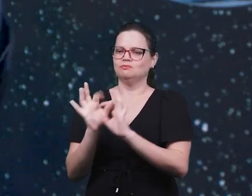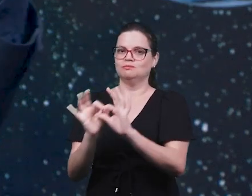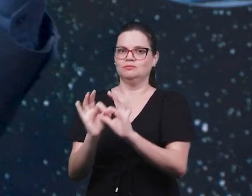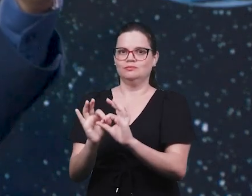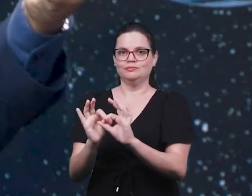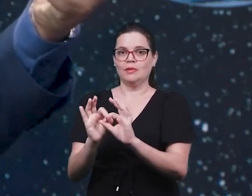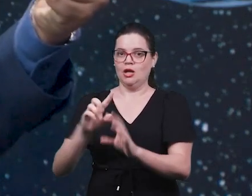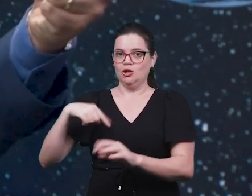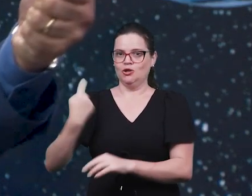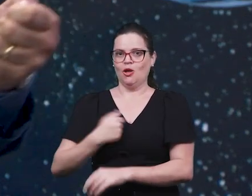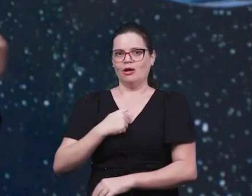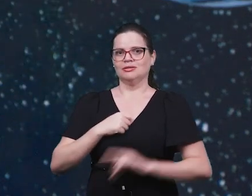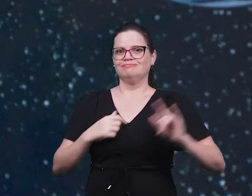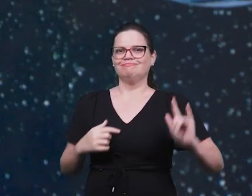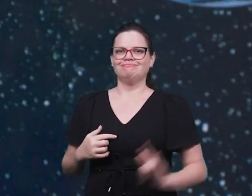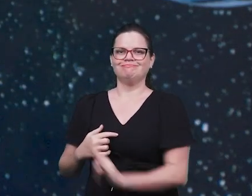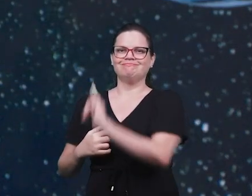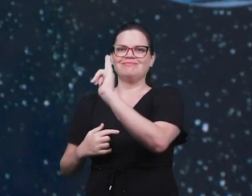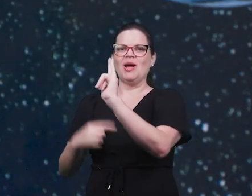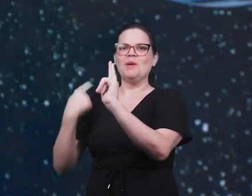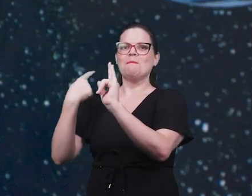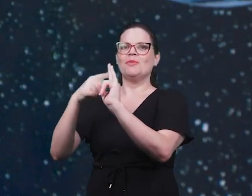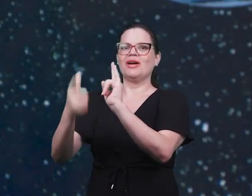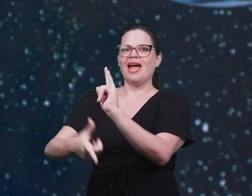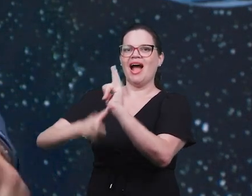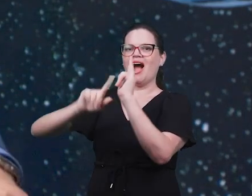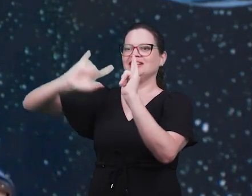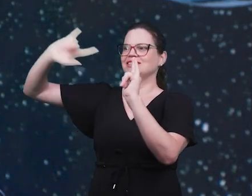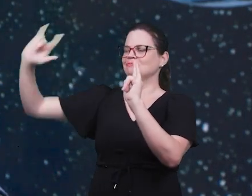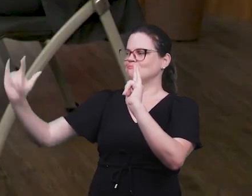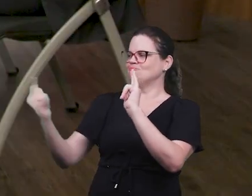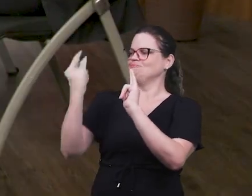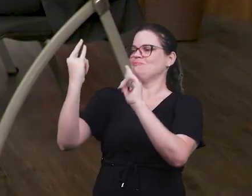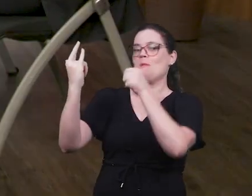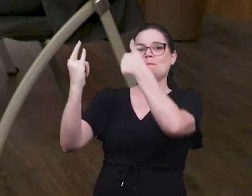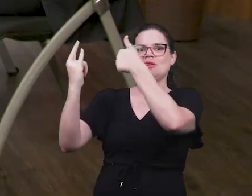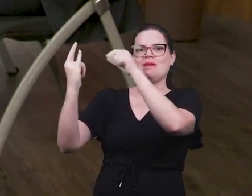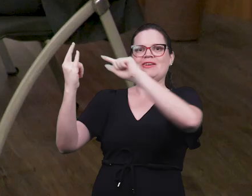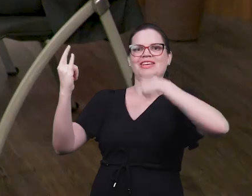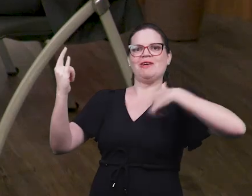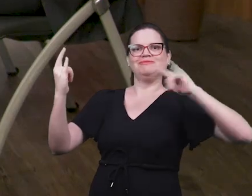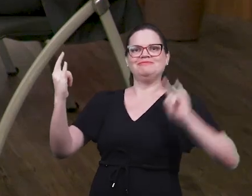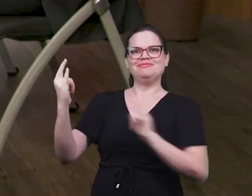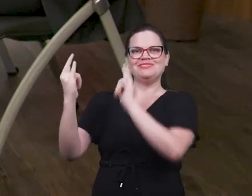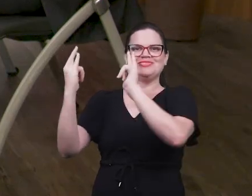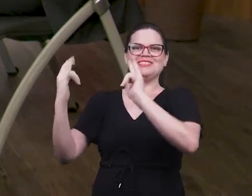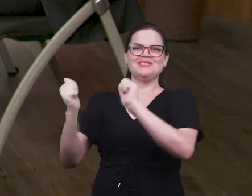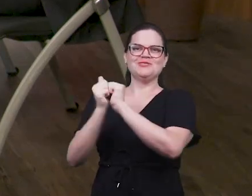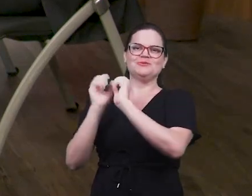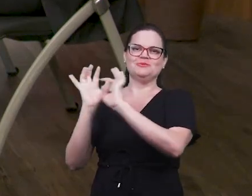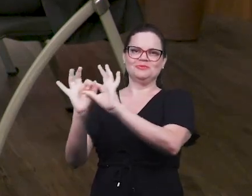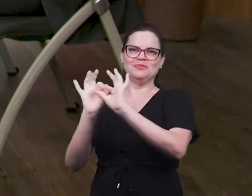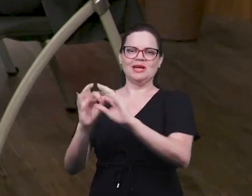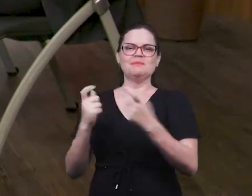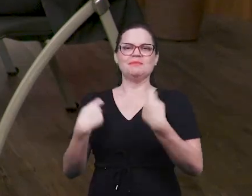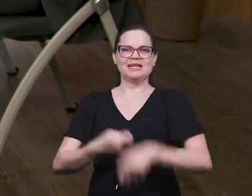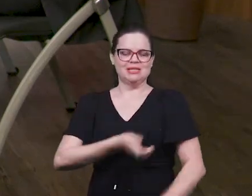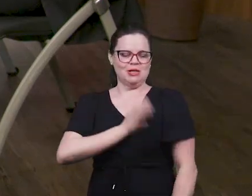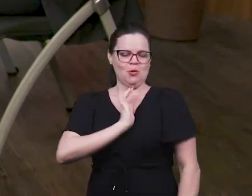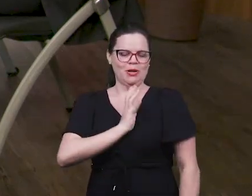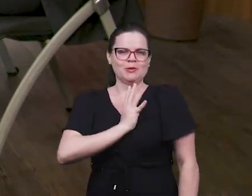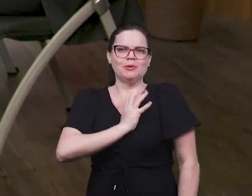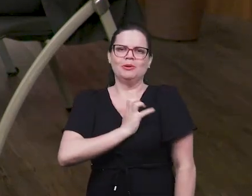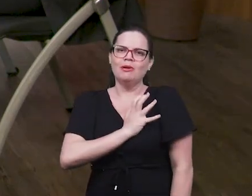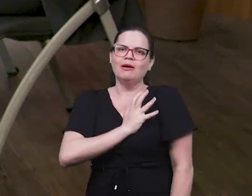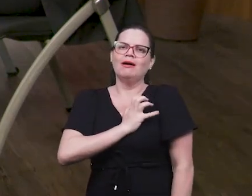porque ele nos amou primeiro. Glória a Deus. E esse amor tem que estar vivo em nossos corações. Amém. Um ponto importante sobre o amor de Deus, principalmente para quem